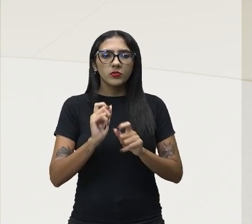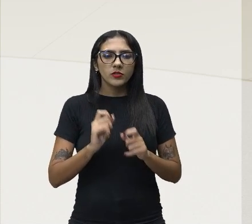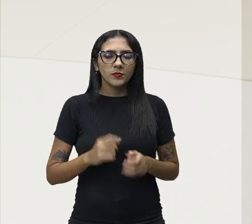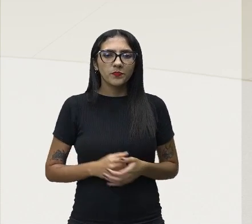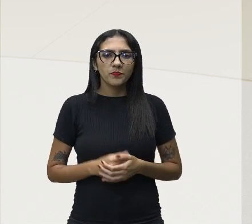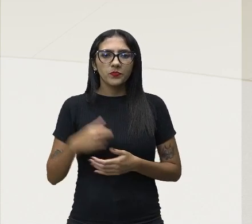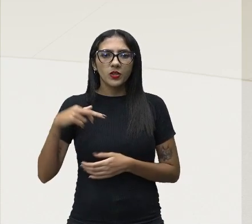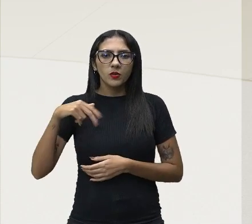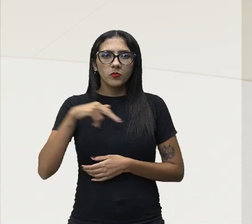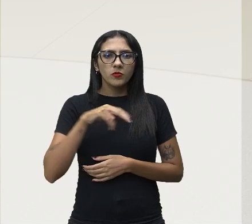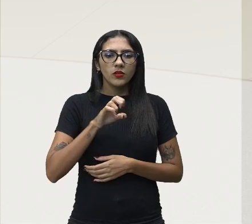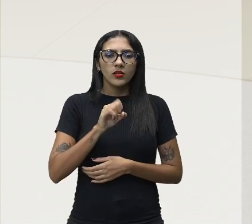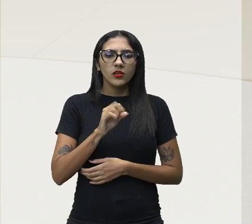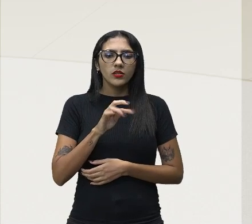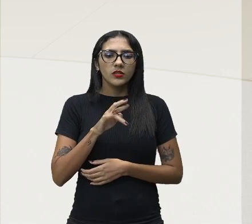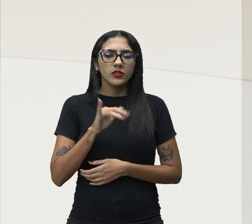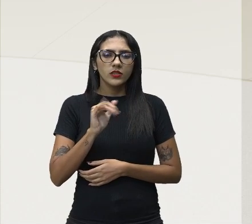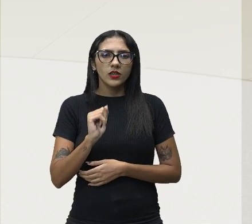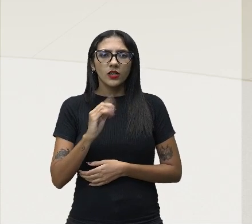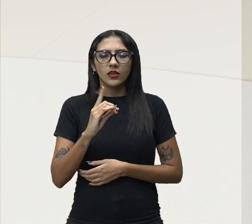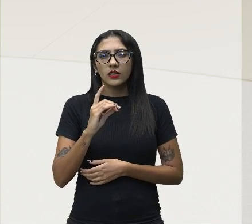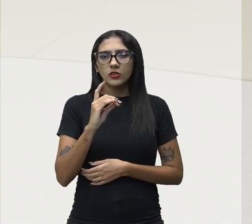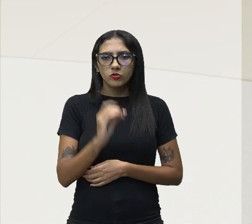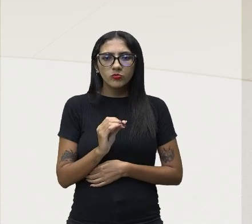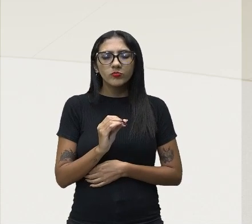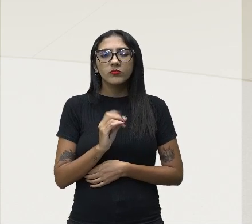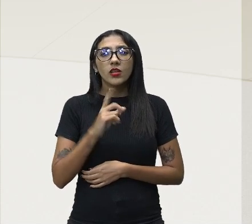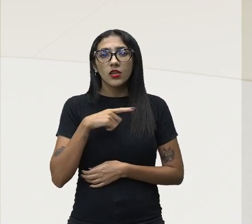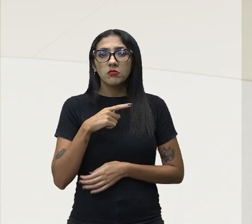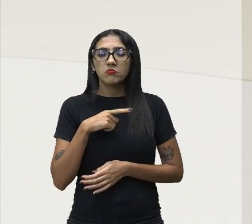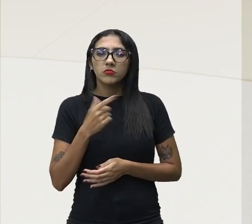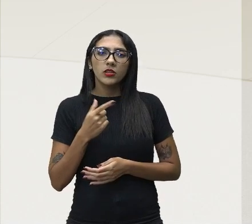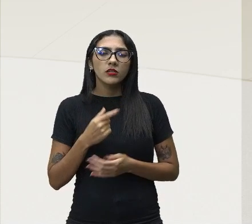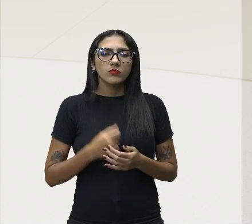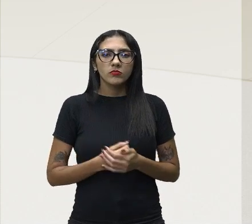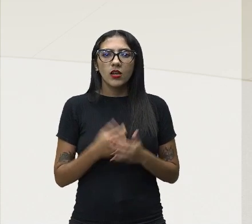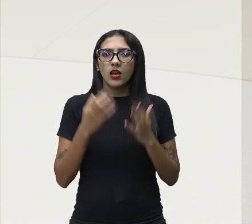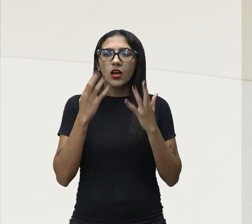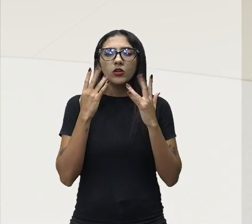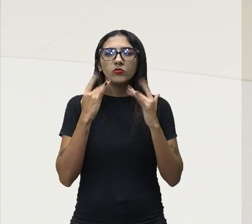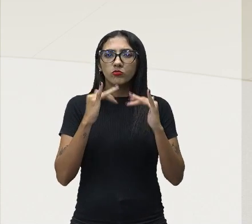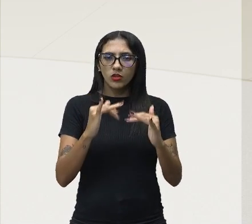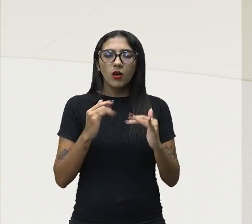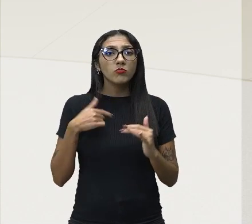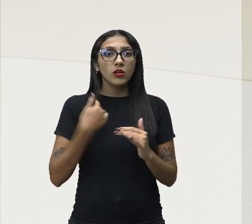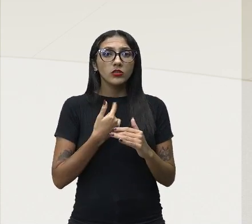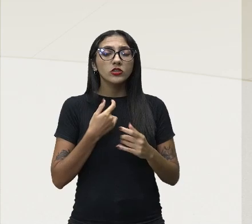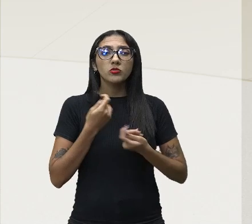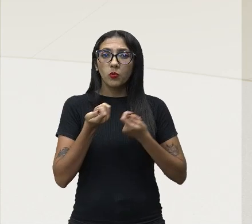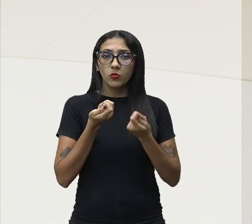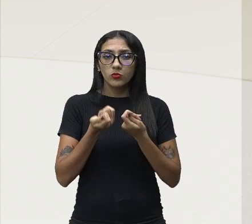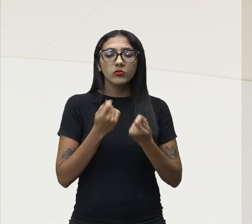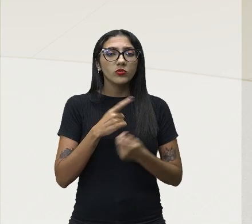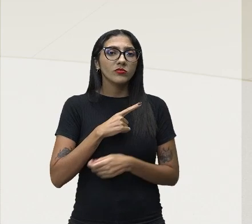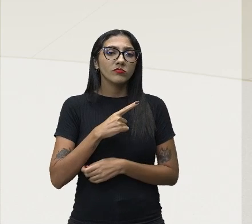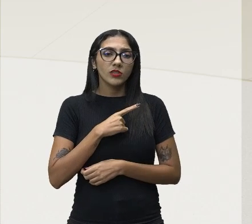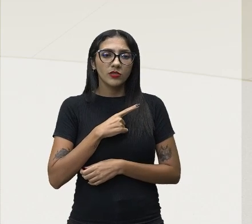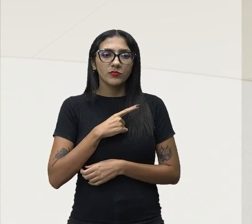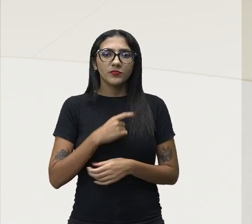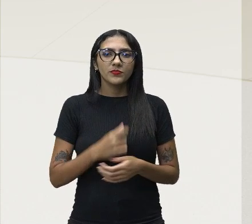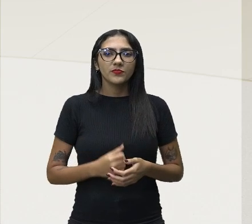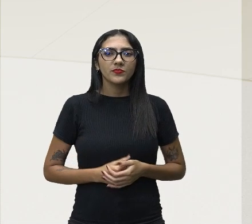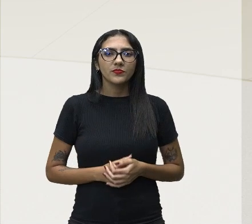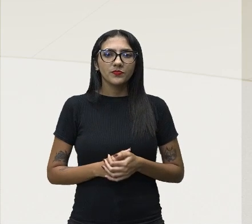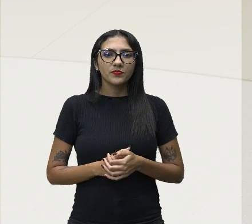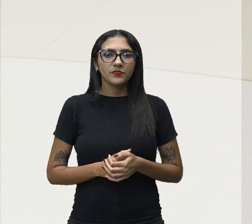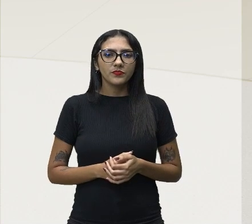músculo estriado e esquelético, né? Onde ele vai realizar esses movimentos que são voluntários, onde a gente consegue observar